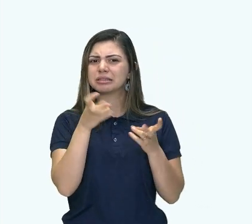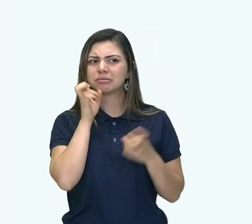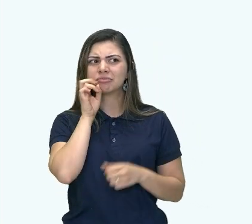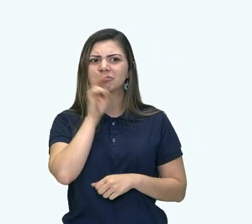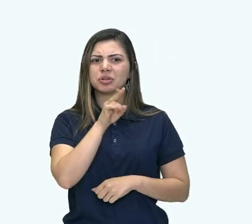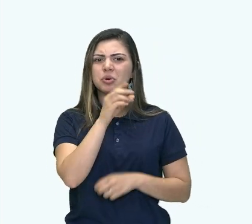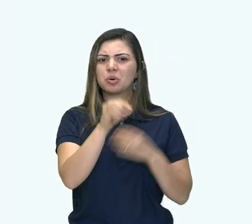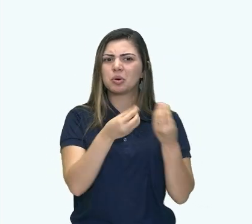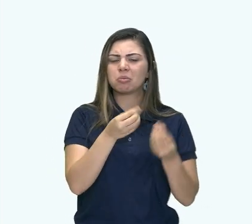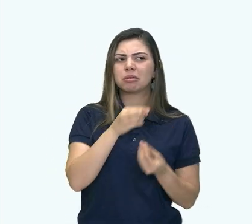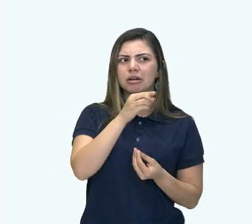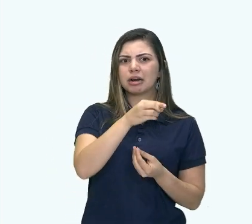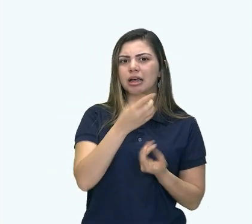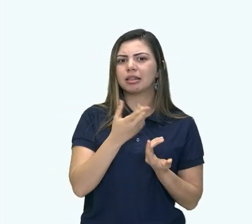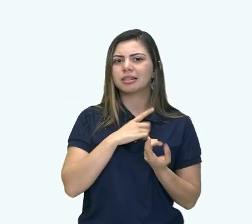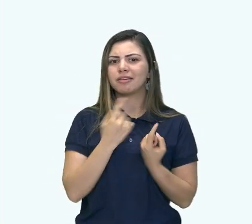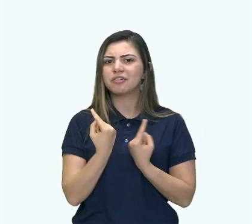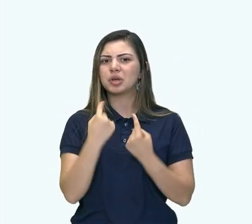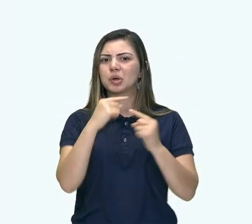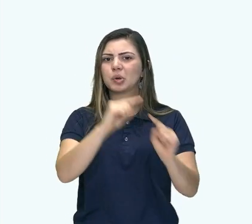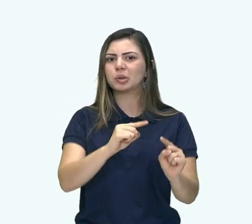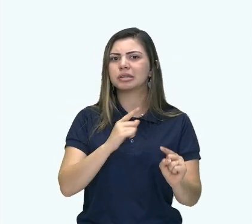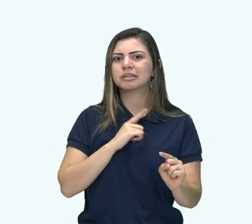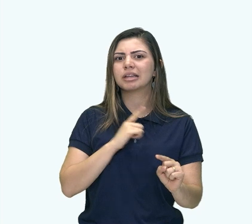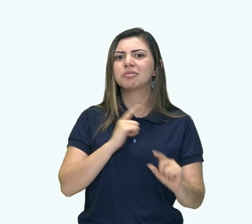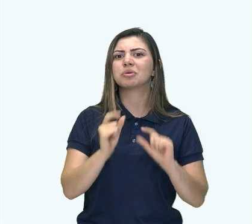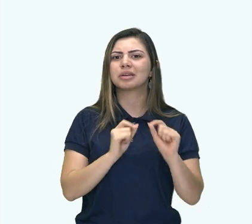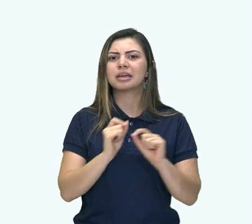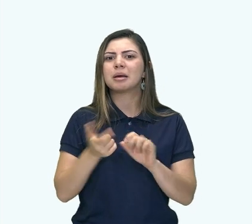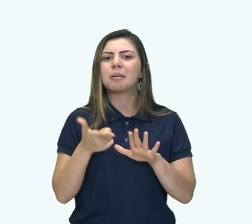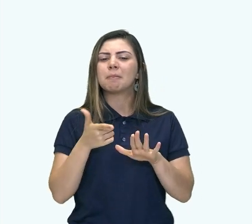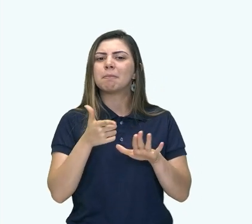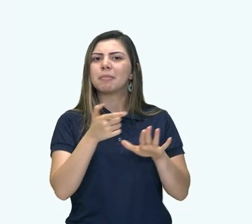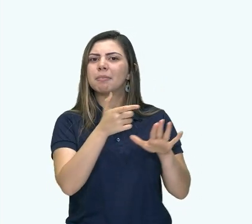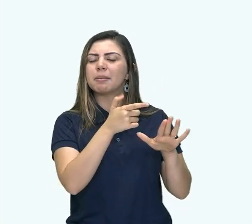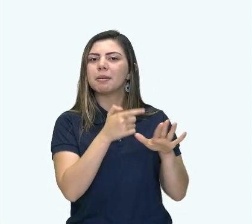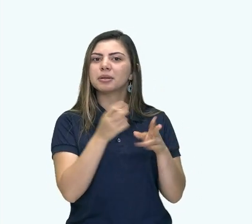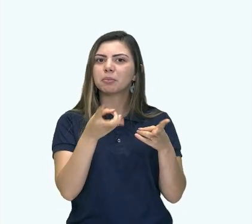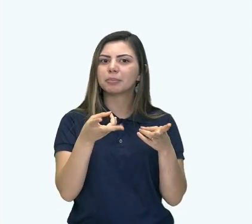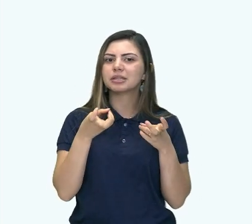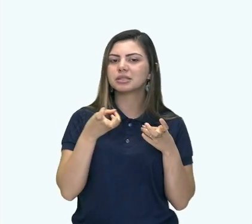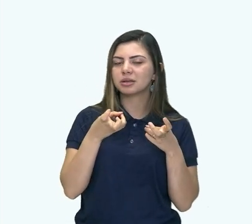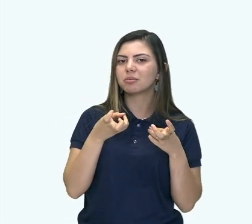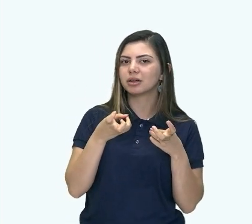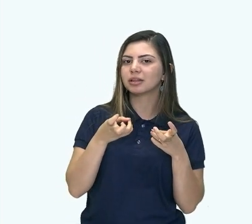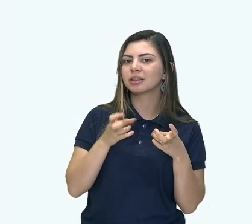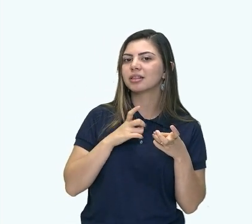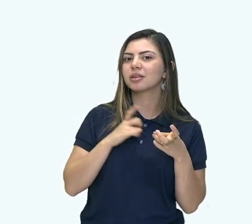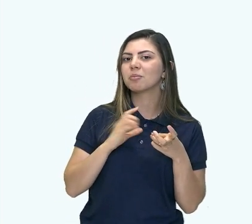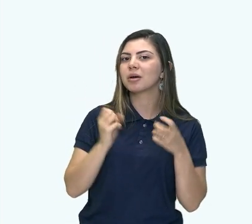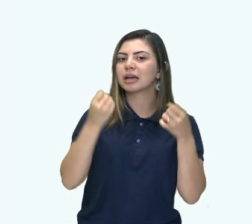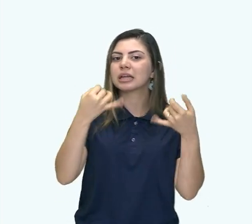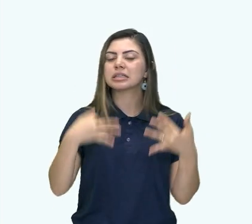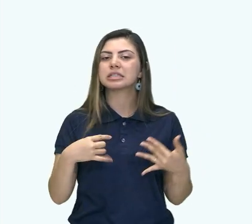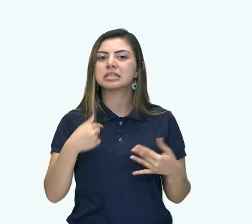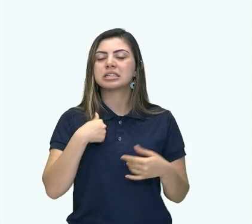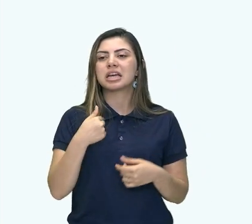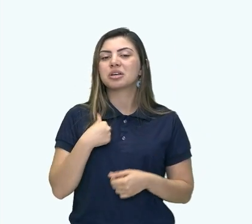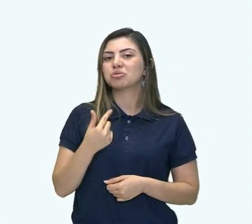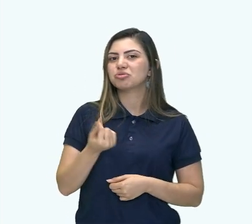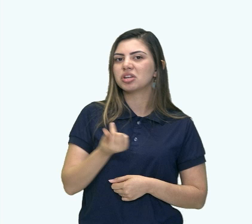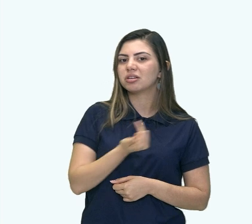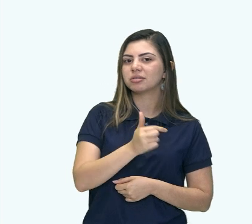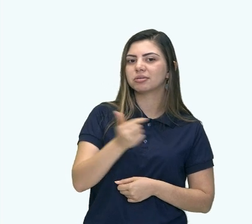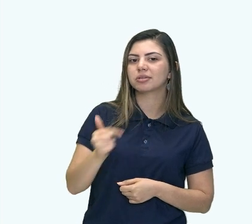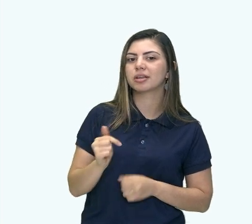Então aqui, percebam esse grupo marginalizado, né? Ele tá dando voz ao bandido, que diz que não tá legal para ele também. E o que foi